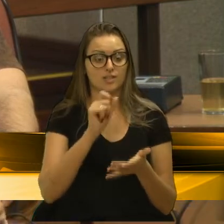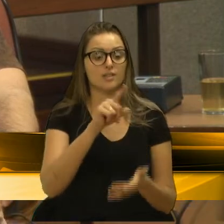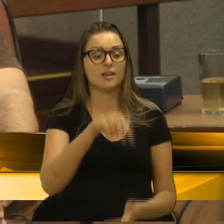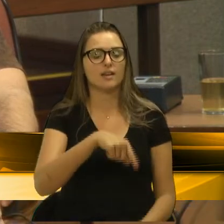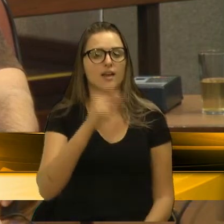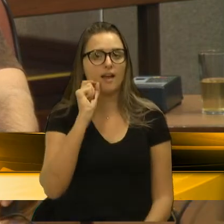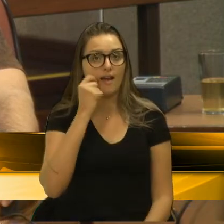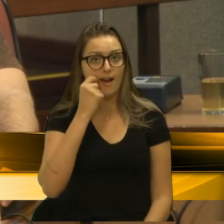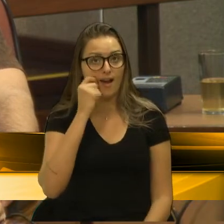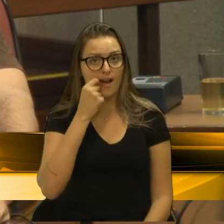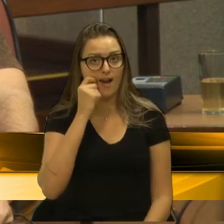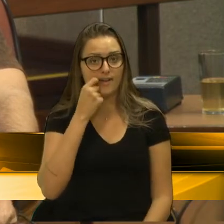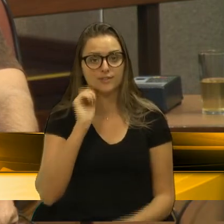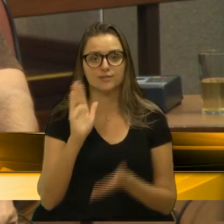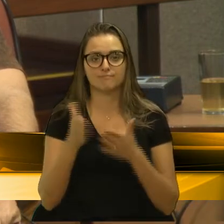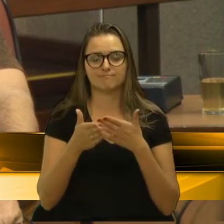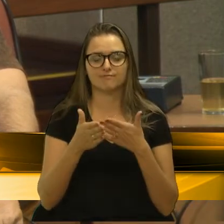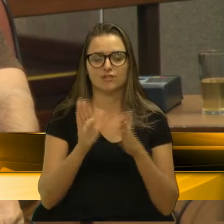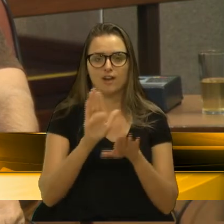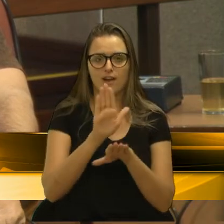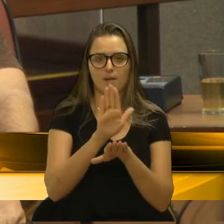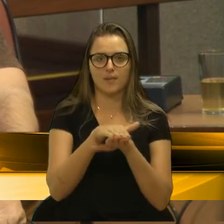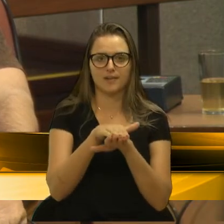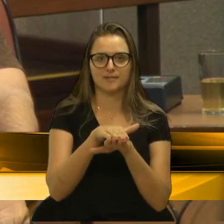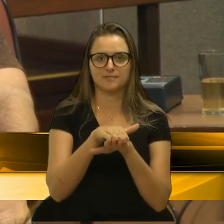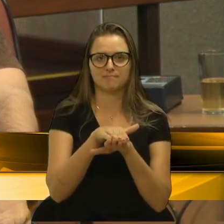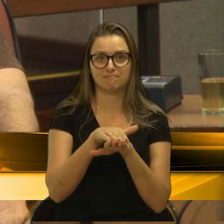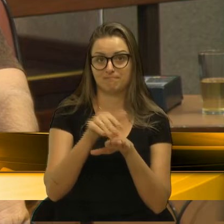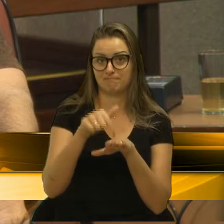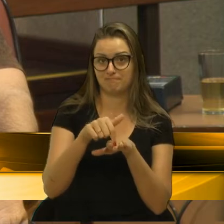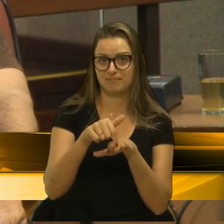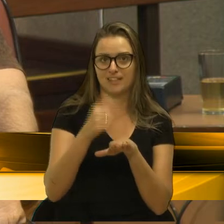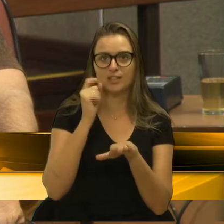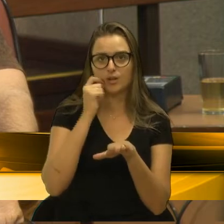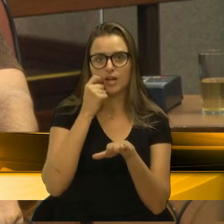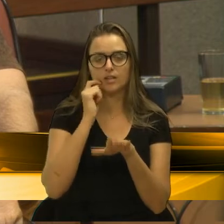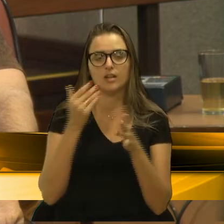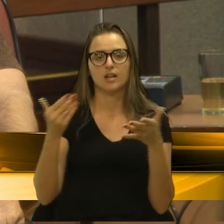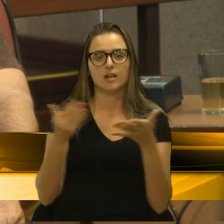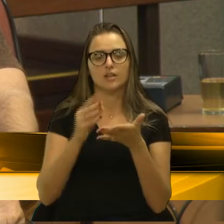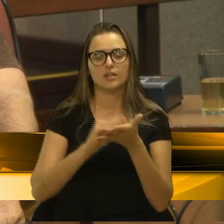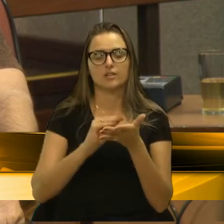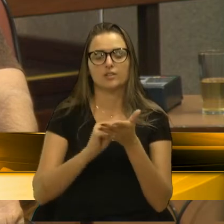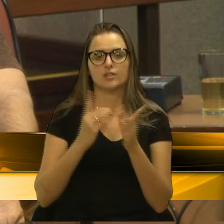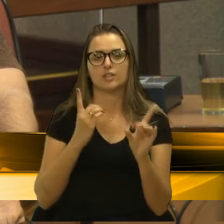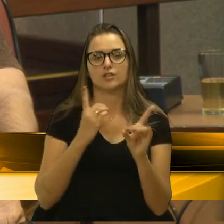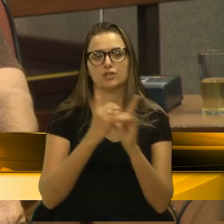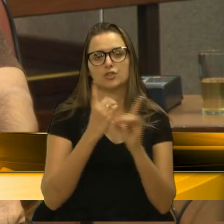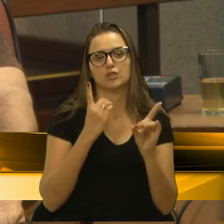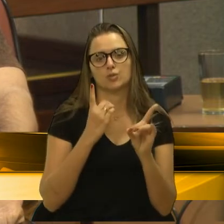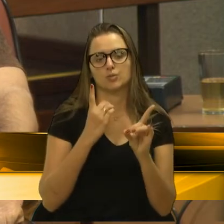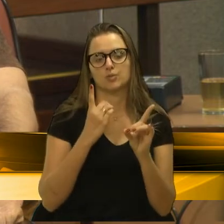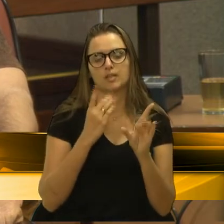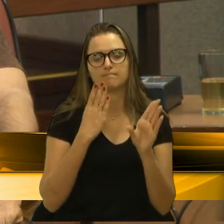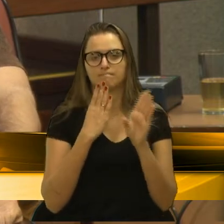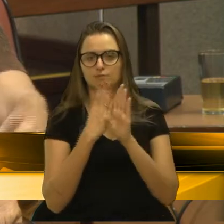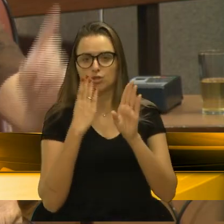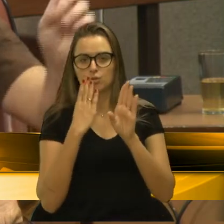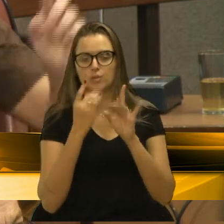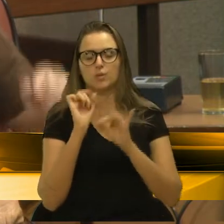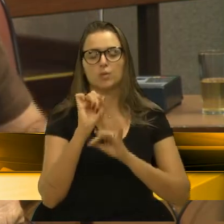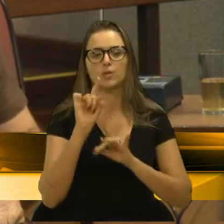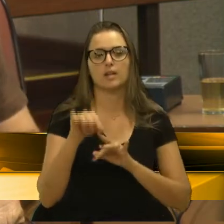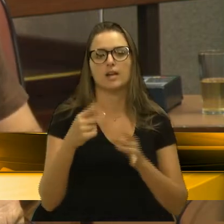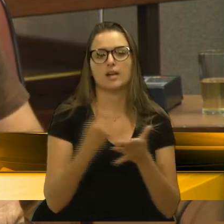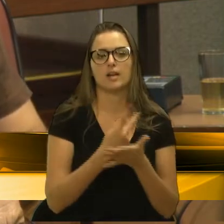já caíram na Arapuca. Agora falta a gente descobrir as falcatruas que fizeram.